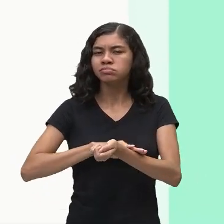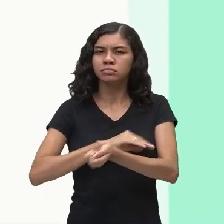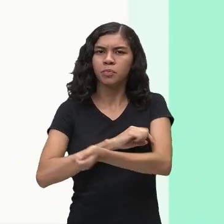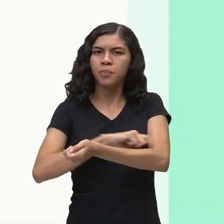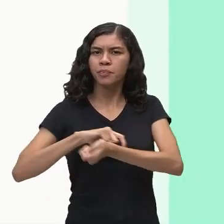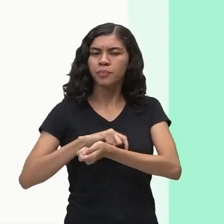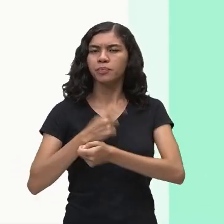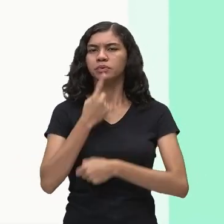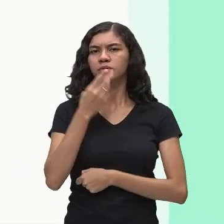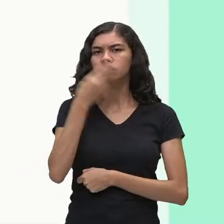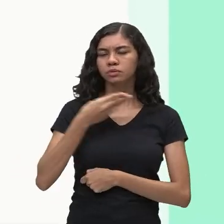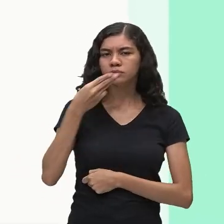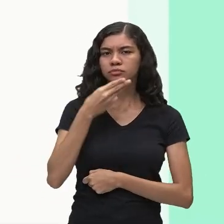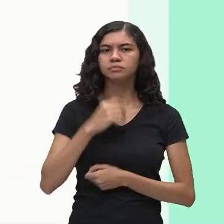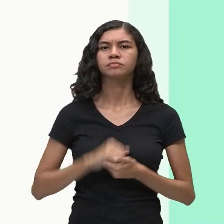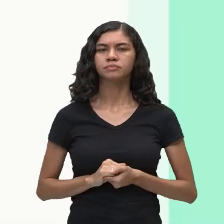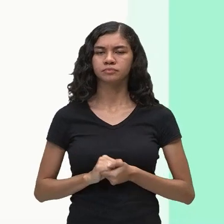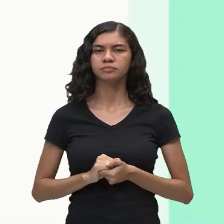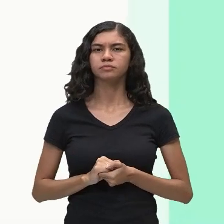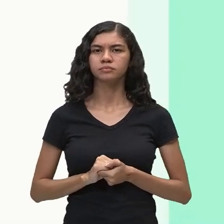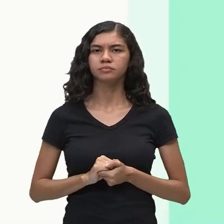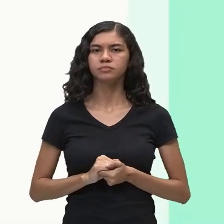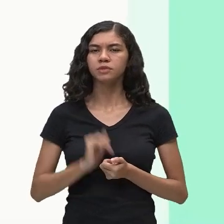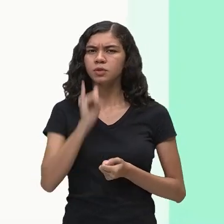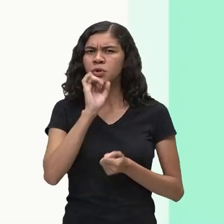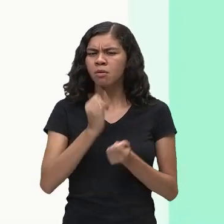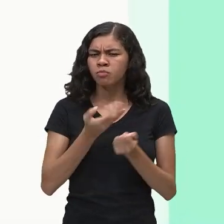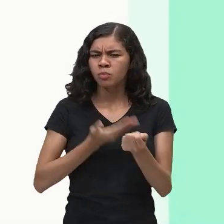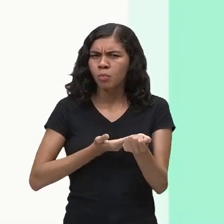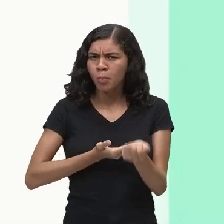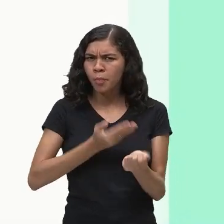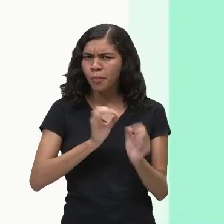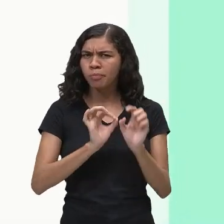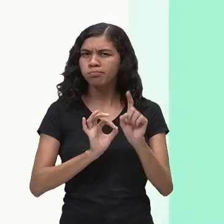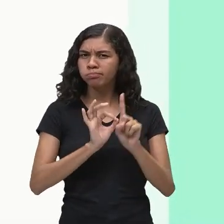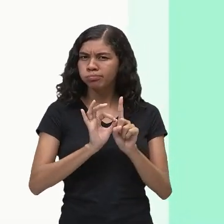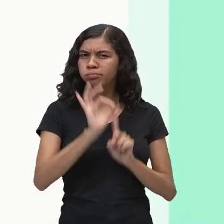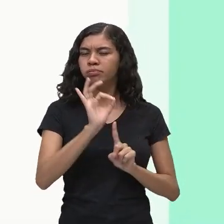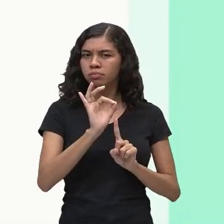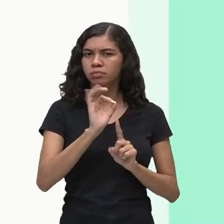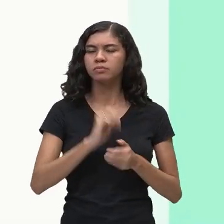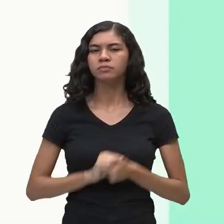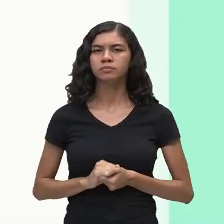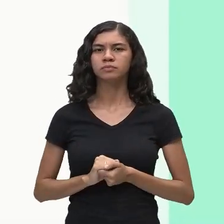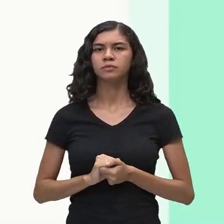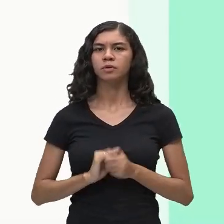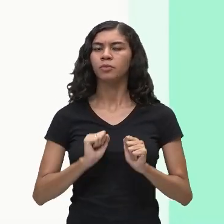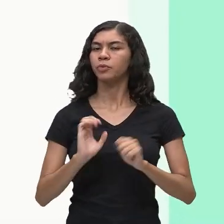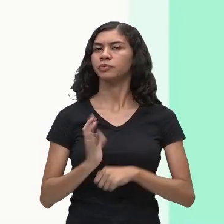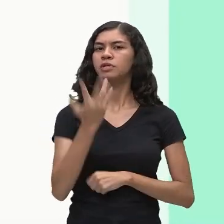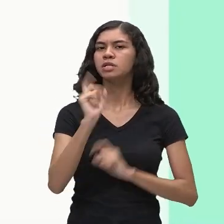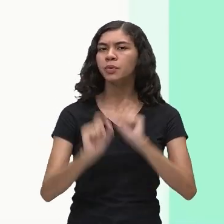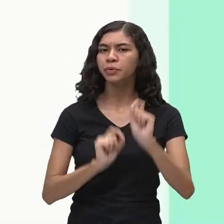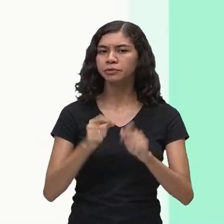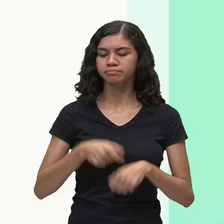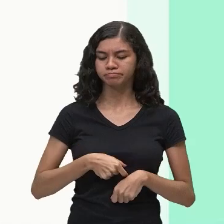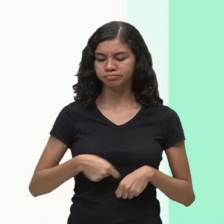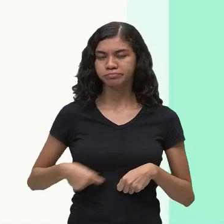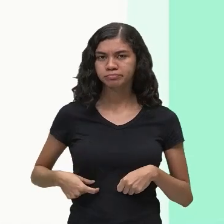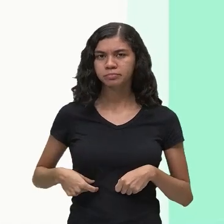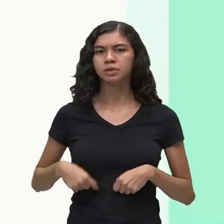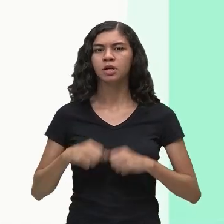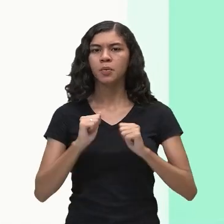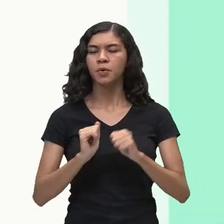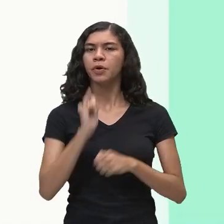quando nós temos uma grande quantidade de glicose na nossa corrente sanguínea, o pâncreas ele vai